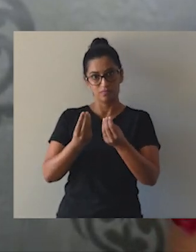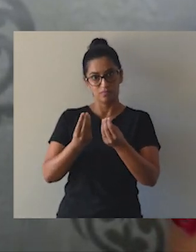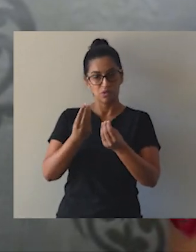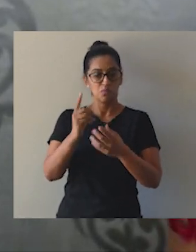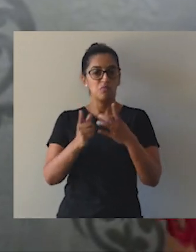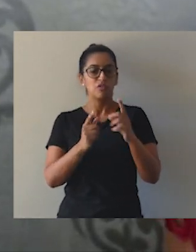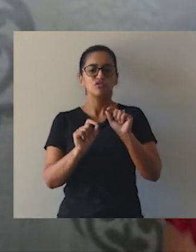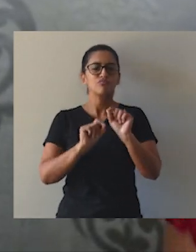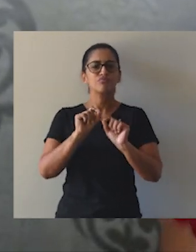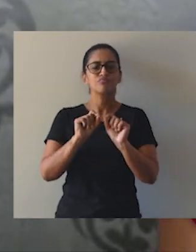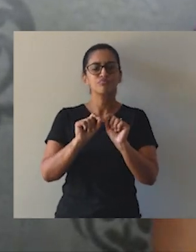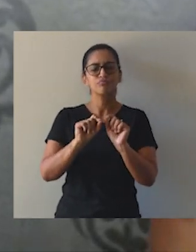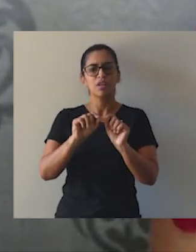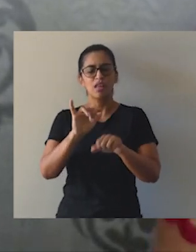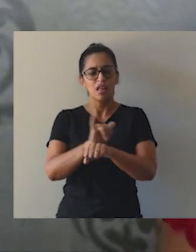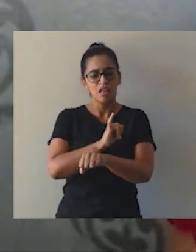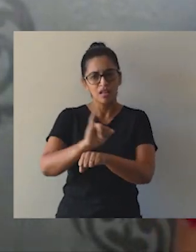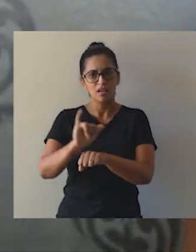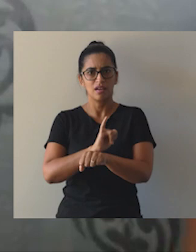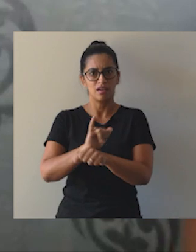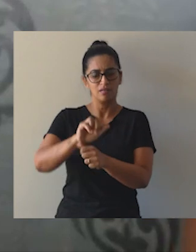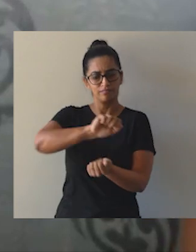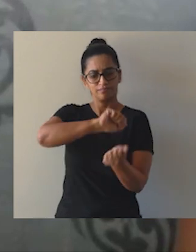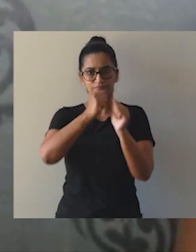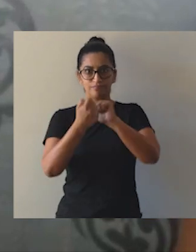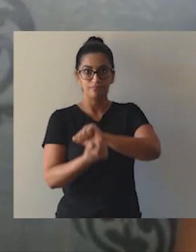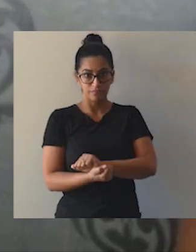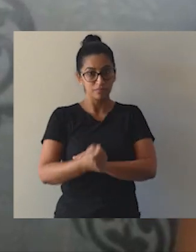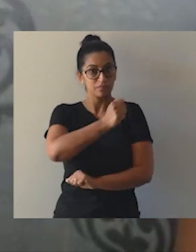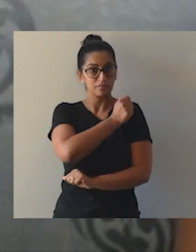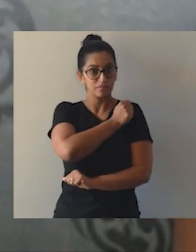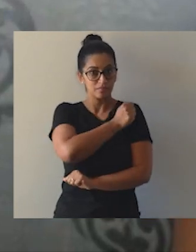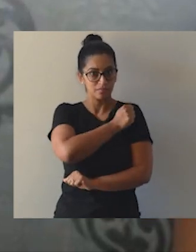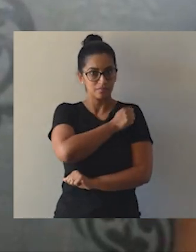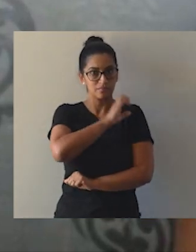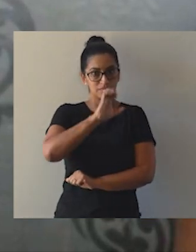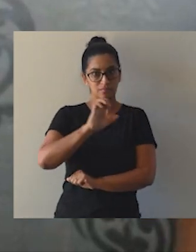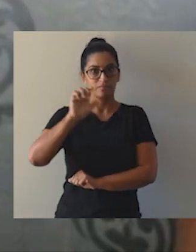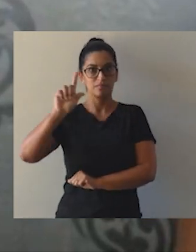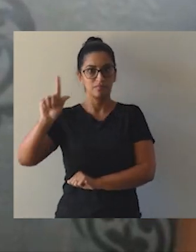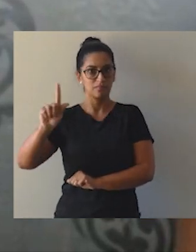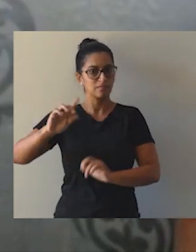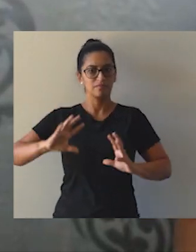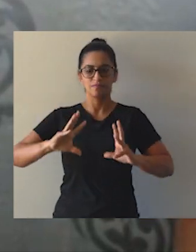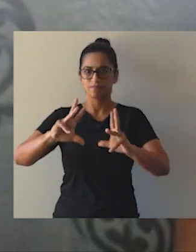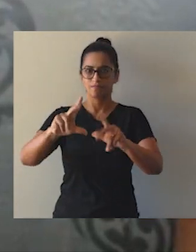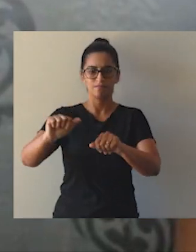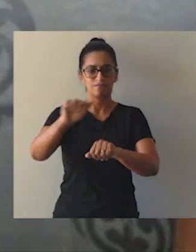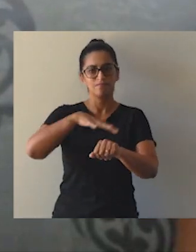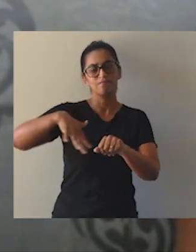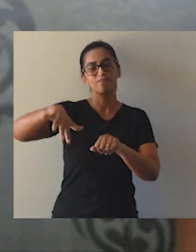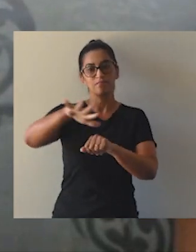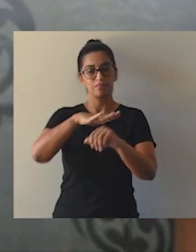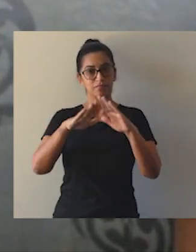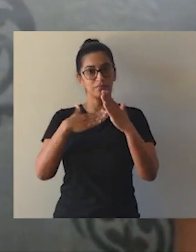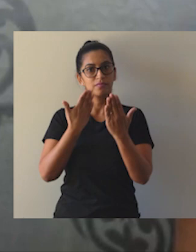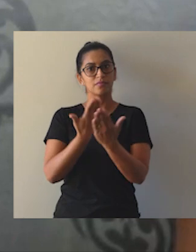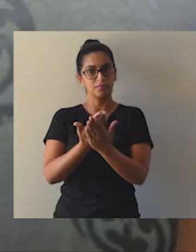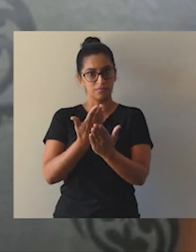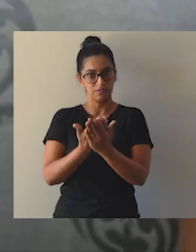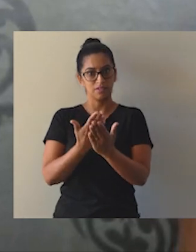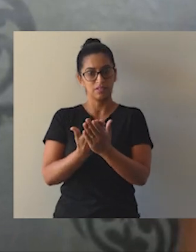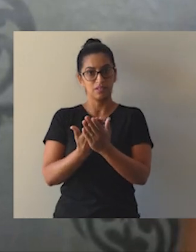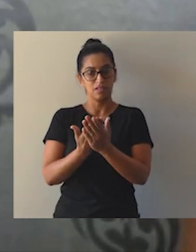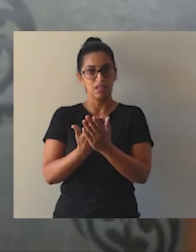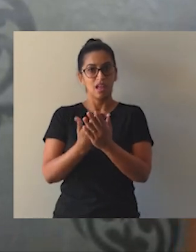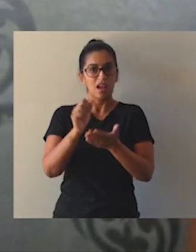fazemos adaptação para os nossos alunos em Campo Grande, né, nas escolas municipais aqui de Campo Grande, alguns materiais